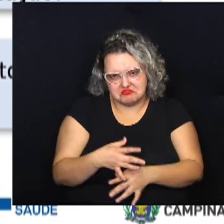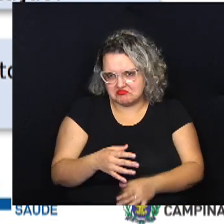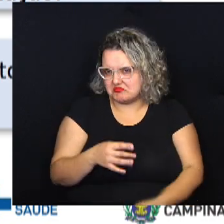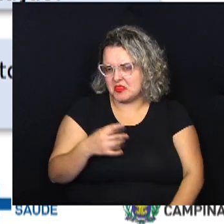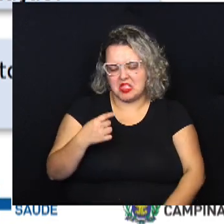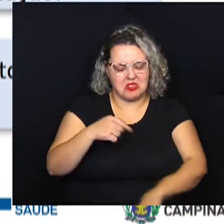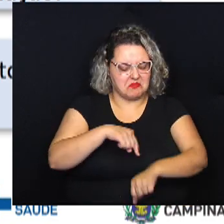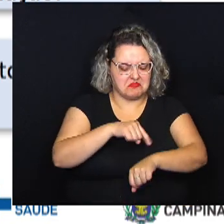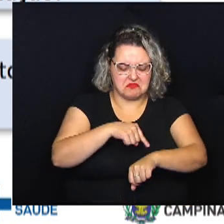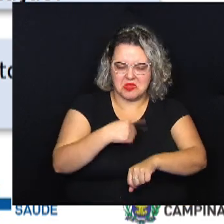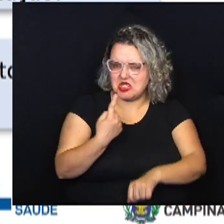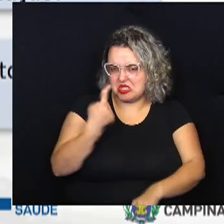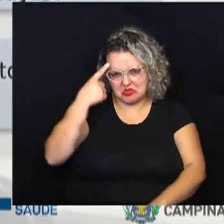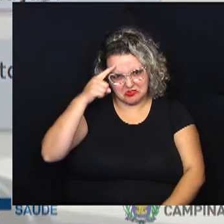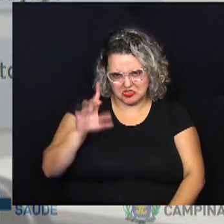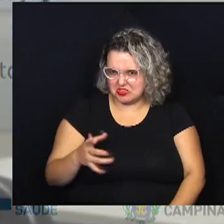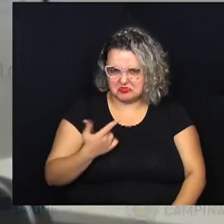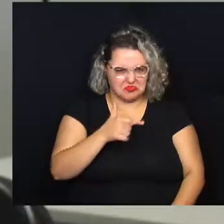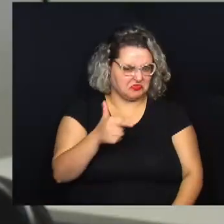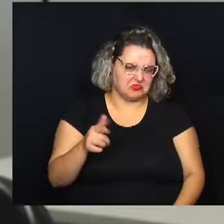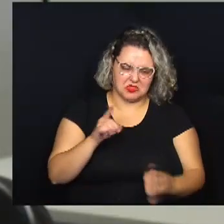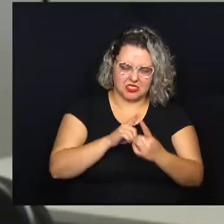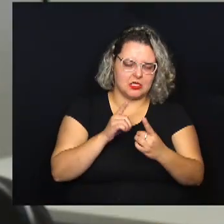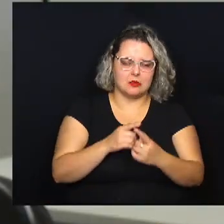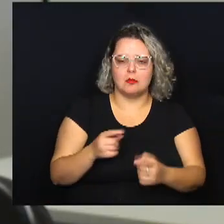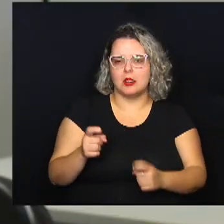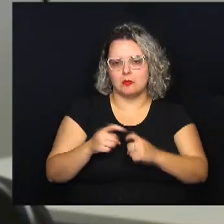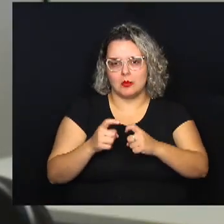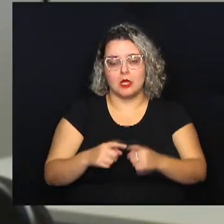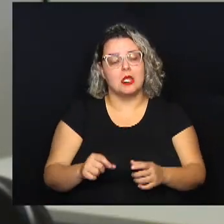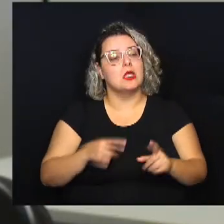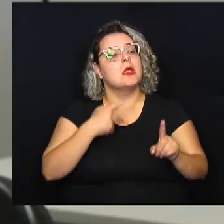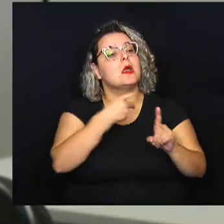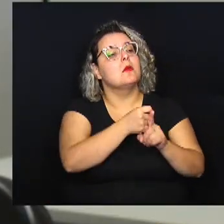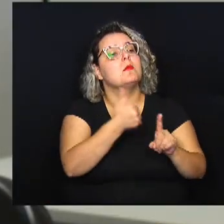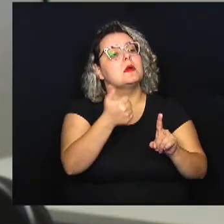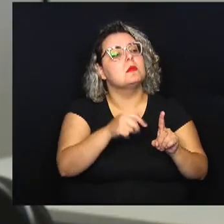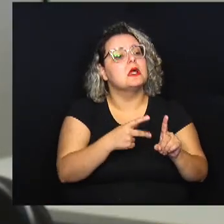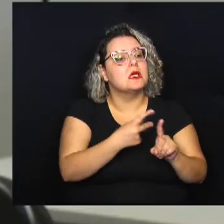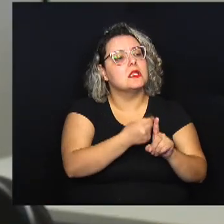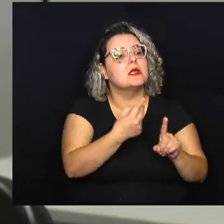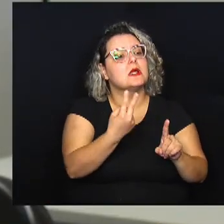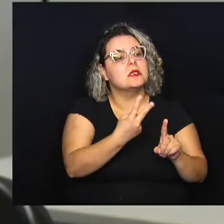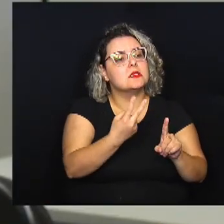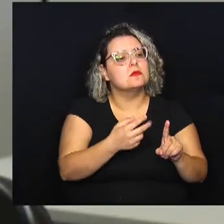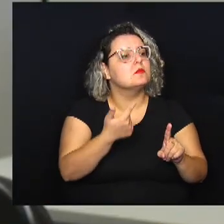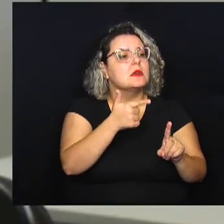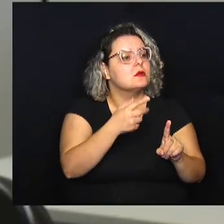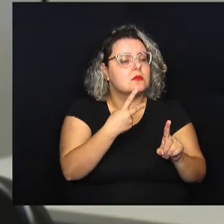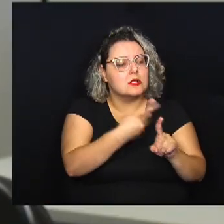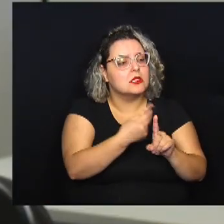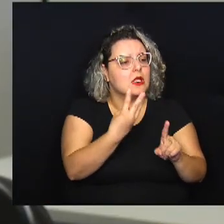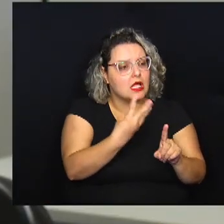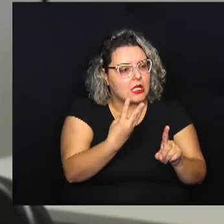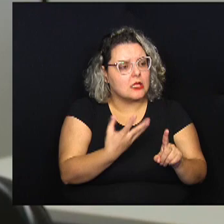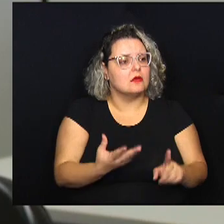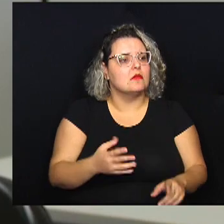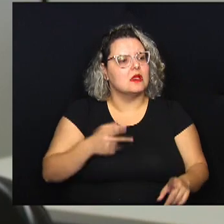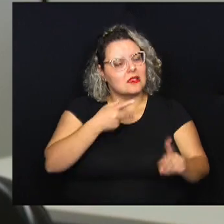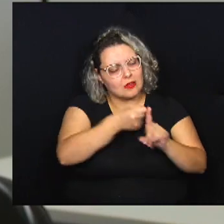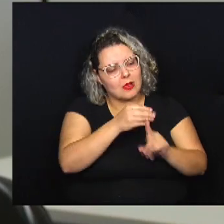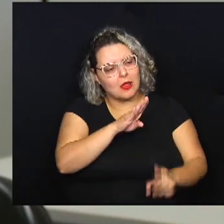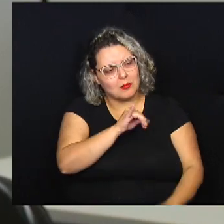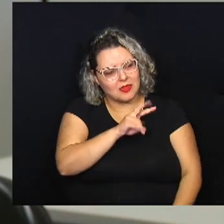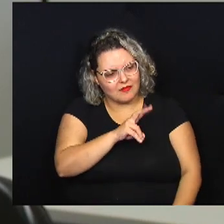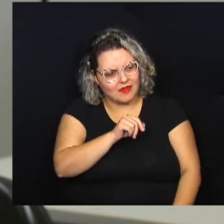horas sem necessidade de atendimento médico. E para quem tomou a primeira e a segunda dose, mas não tomou a terceira, agora vai tomar a bivalente, não precisa